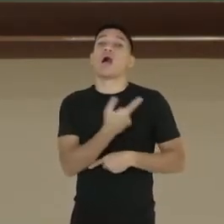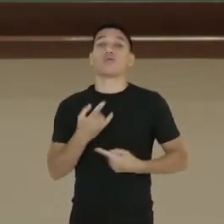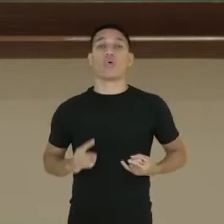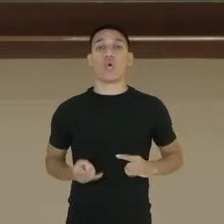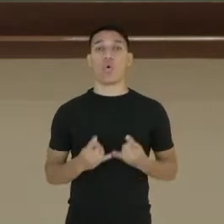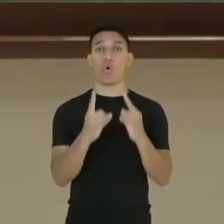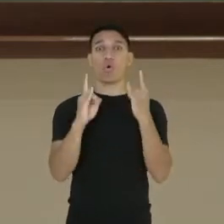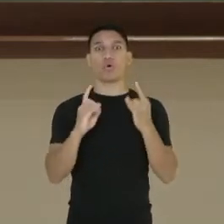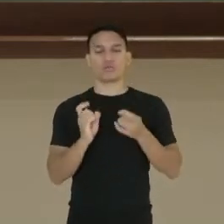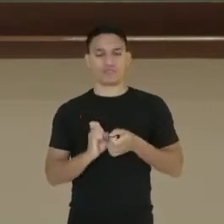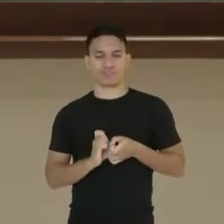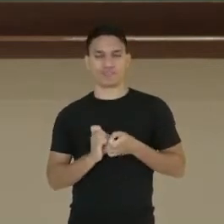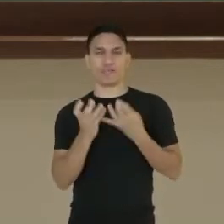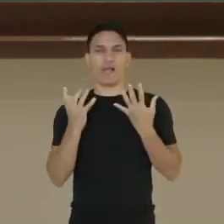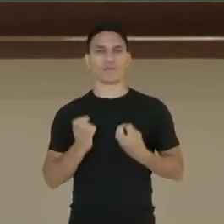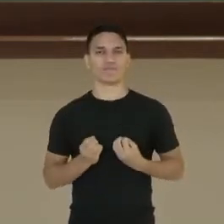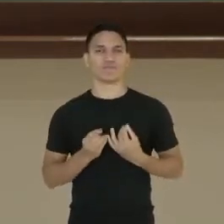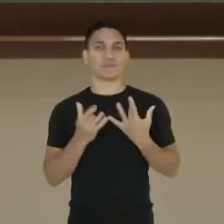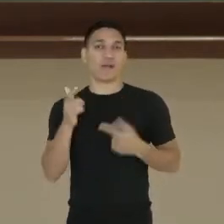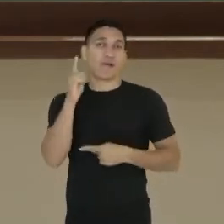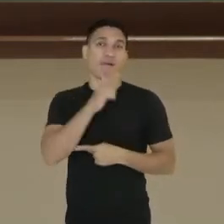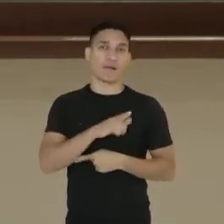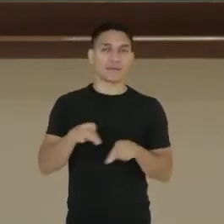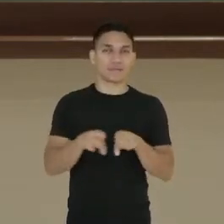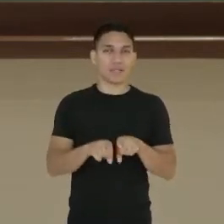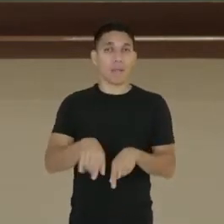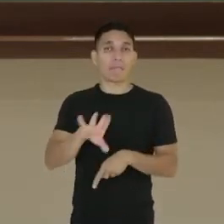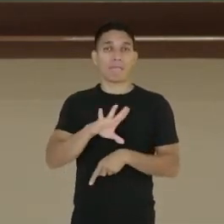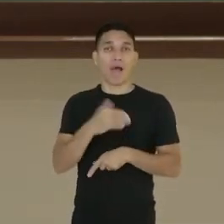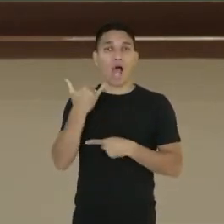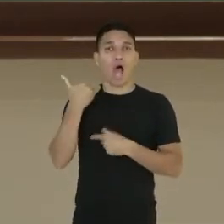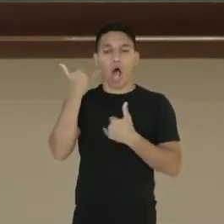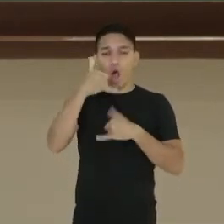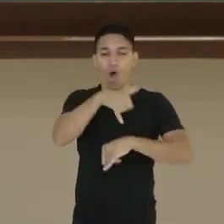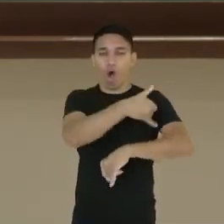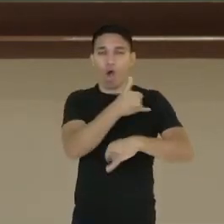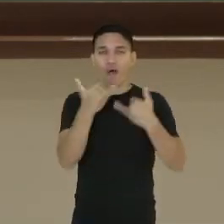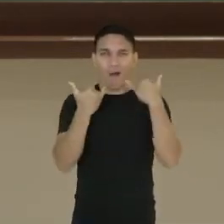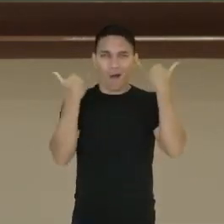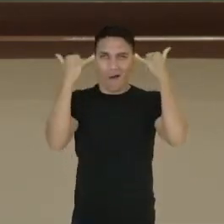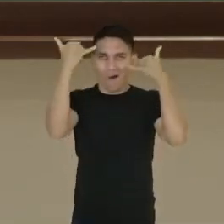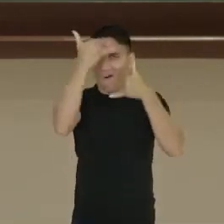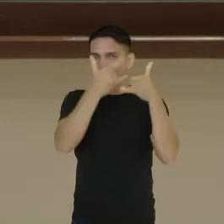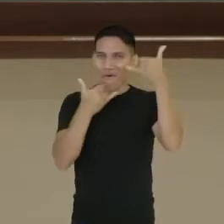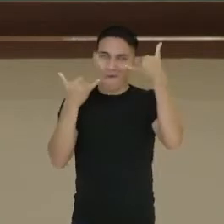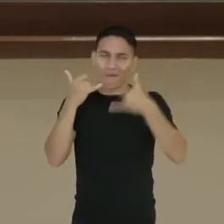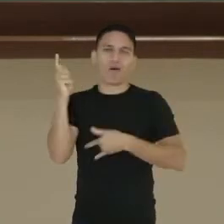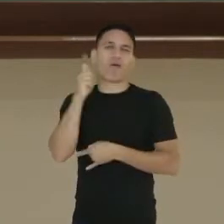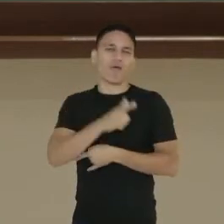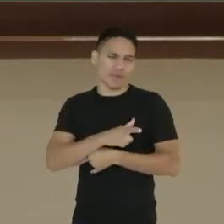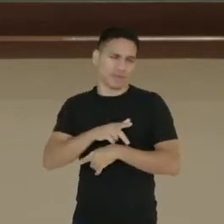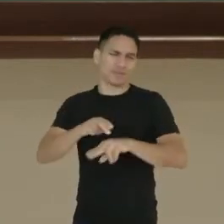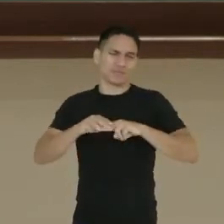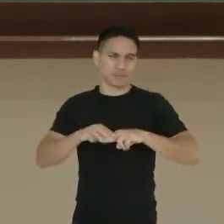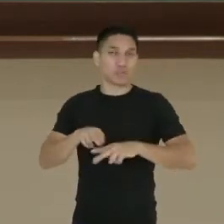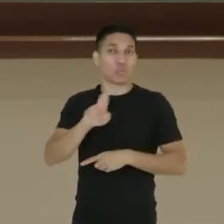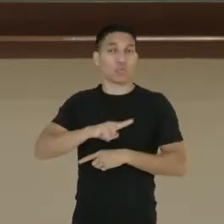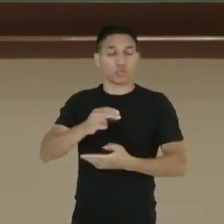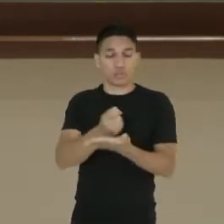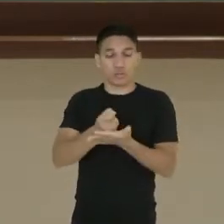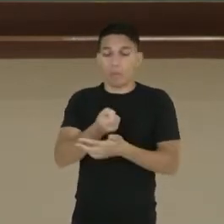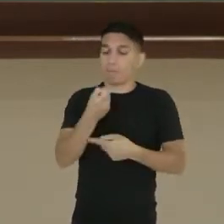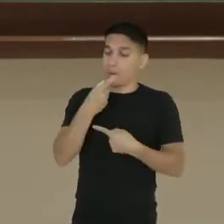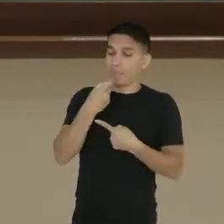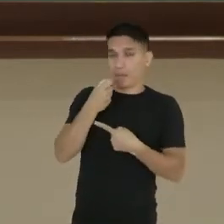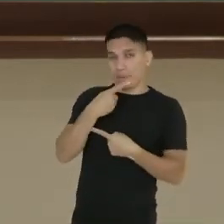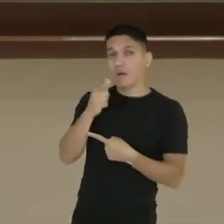acabam liberando mais oleosidade na nossa pele. Então, o uso do contraceptivo, né, do